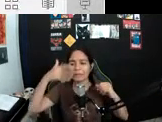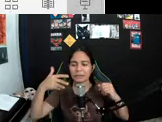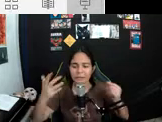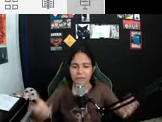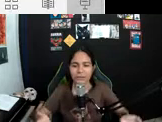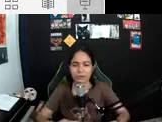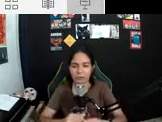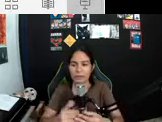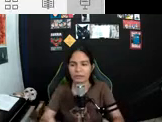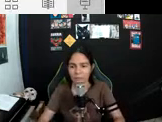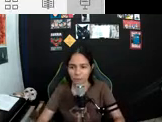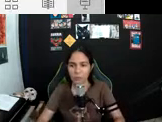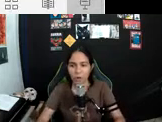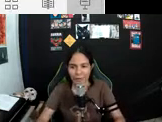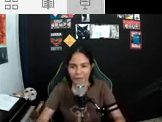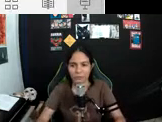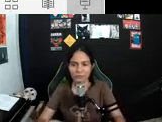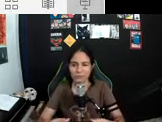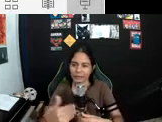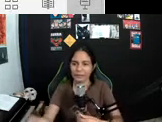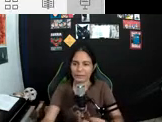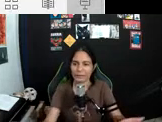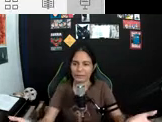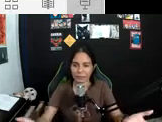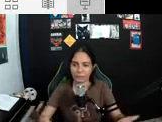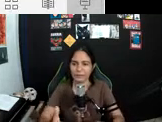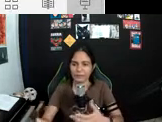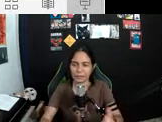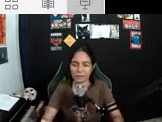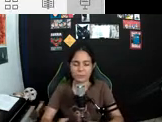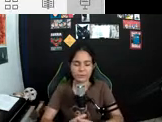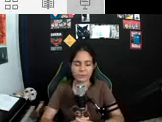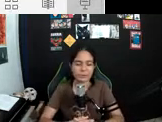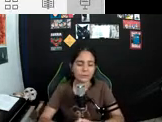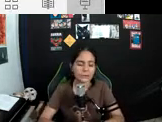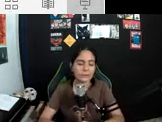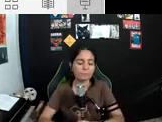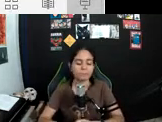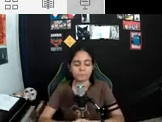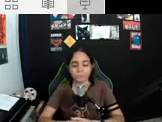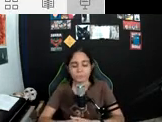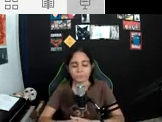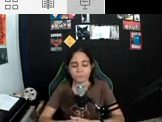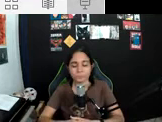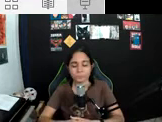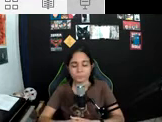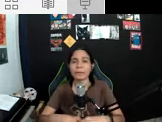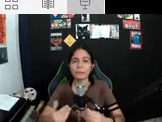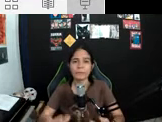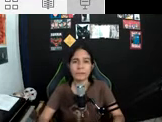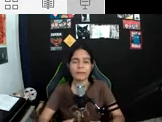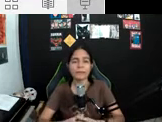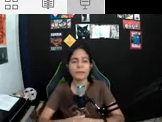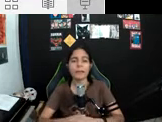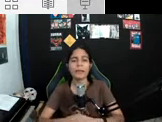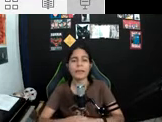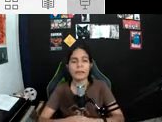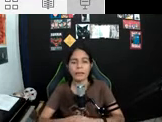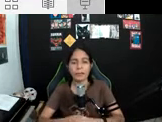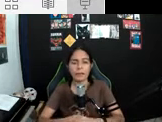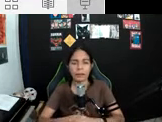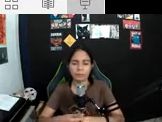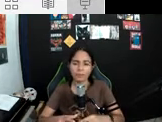paramentada, de máscara, face shield, né? O correto, já que ela iria entrar em contato, né? Falar com outras pessoas. E aí ela perguntando,